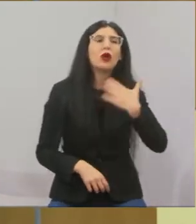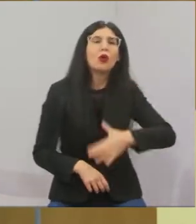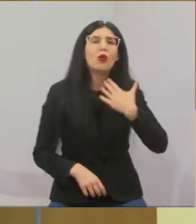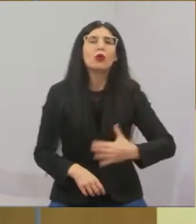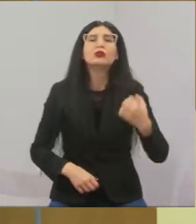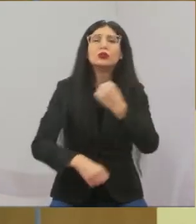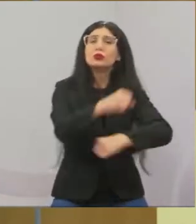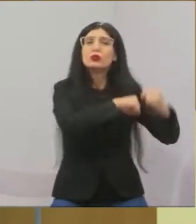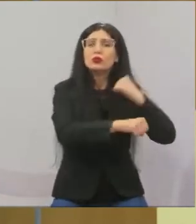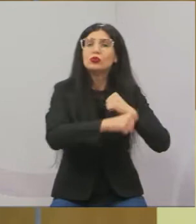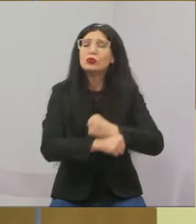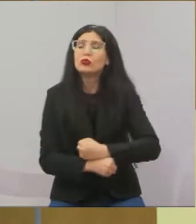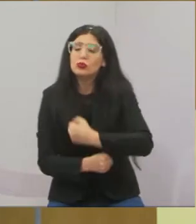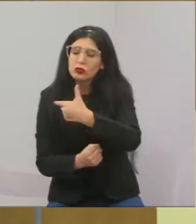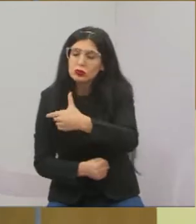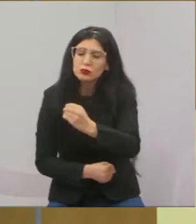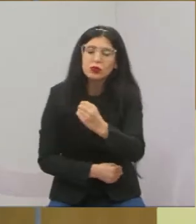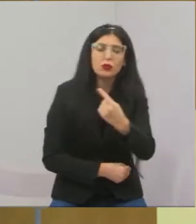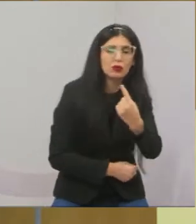né?